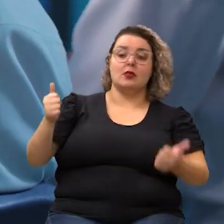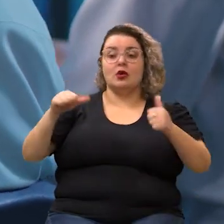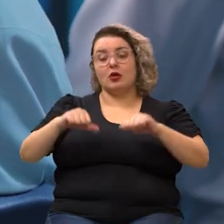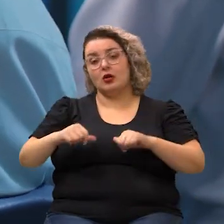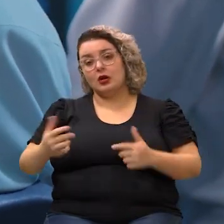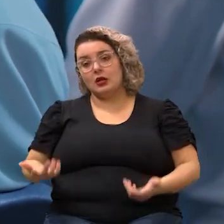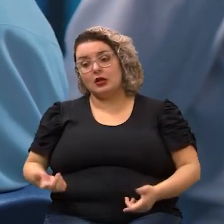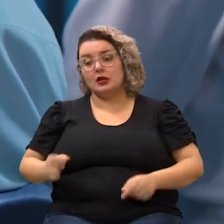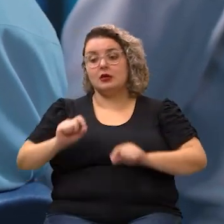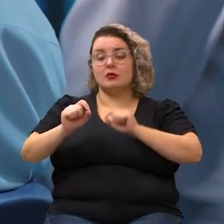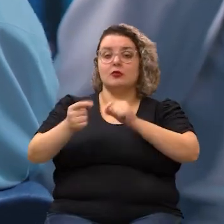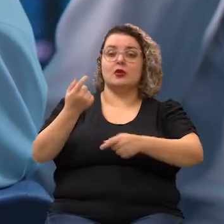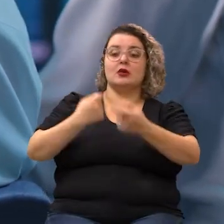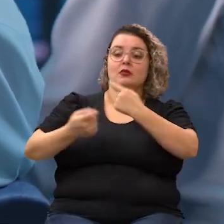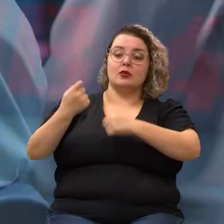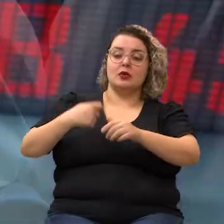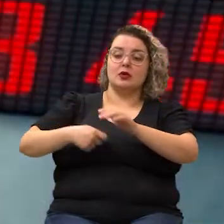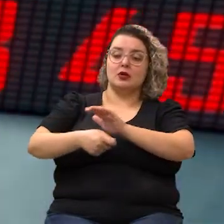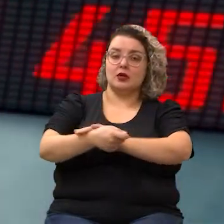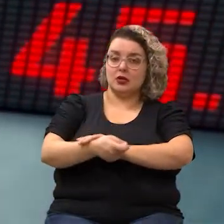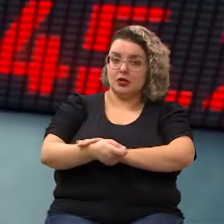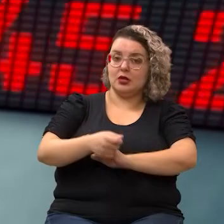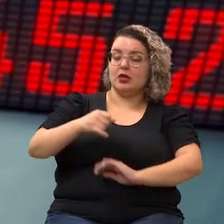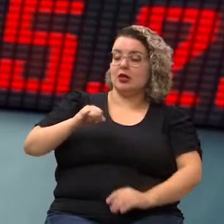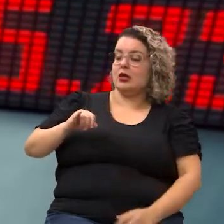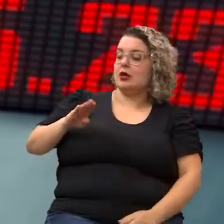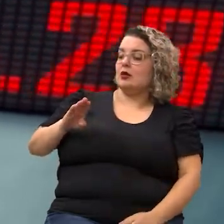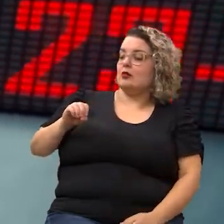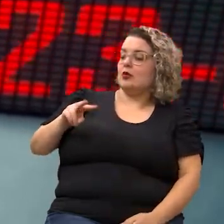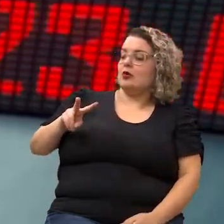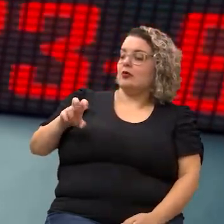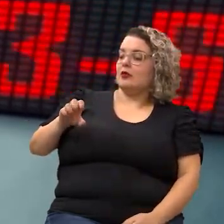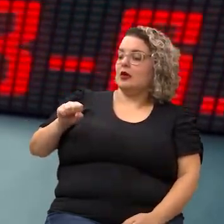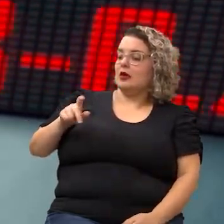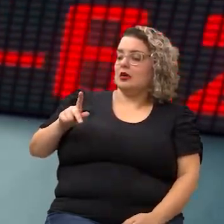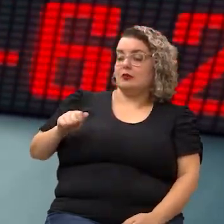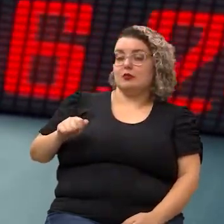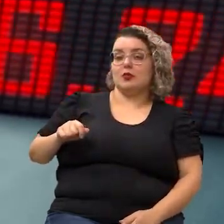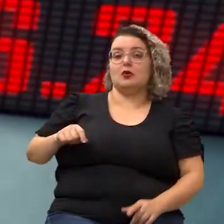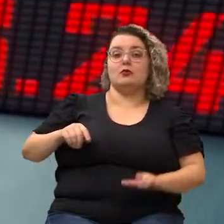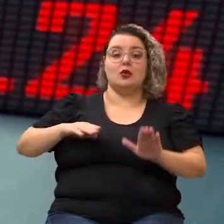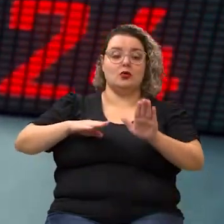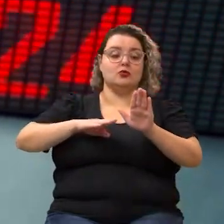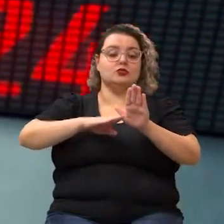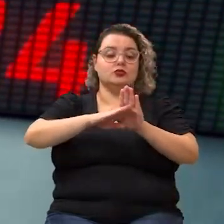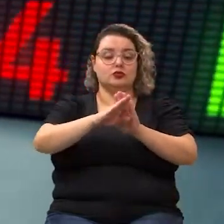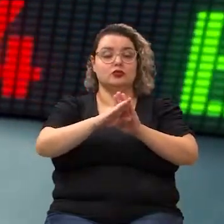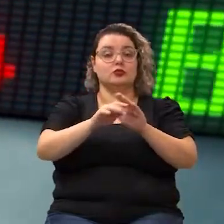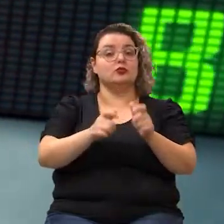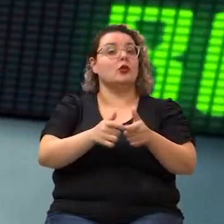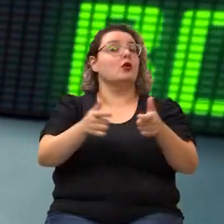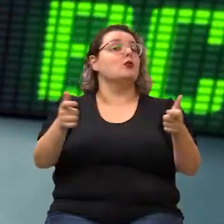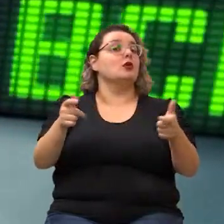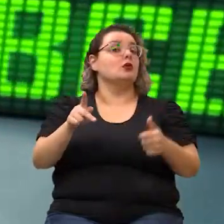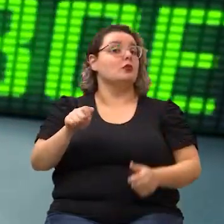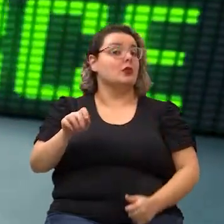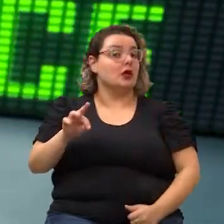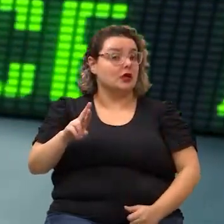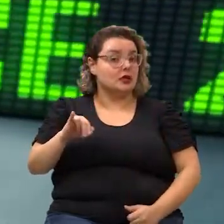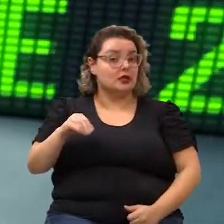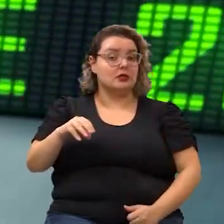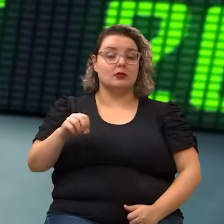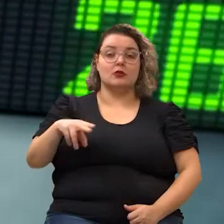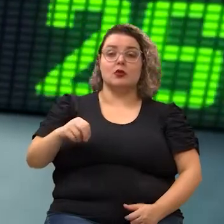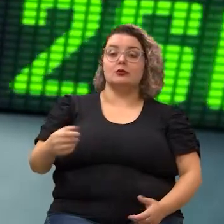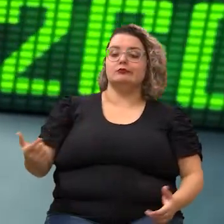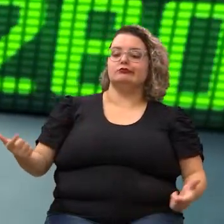pior. E para quem investe ainda no que nós chamamos de índice Ibovespa, quando esse índice sobe, quer dizer que a pessoa aumentou o seu patrimônio.